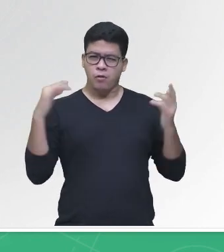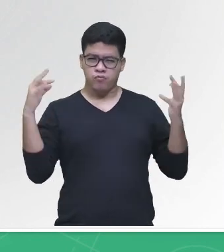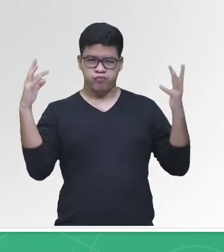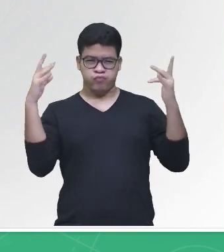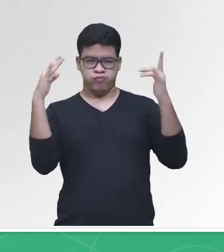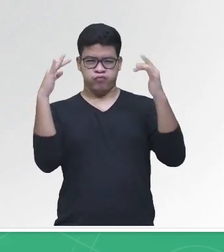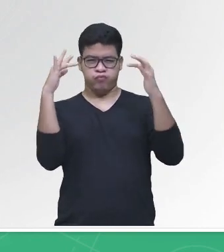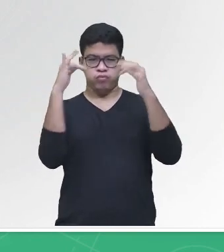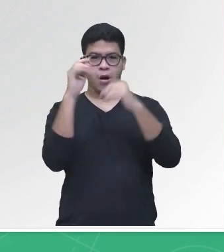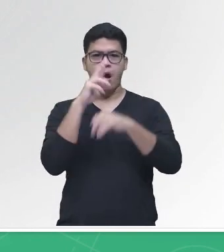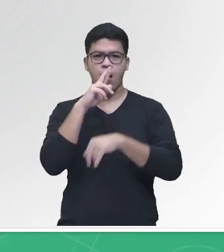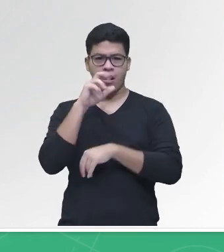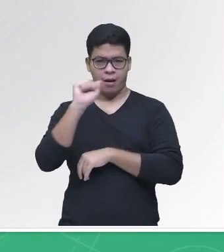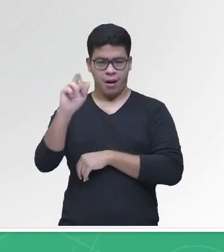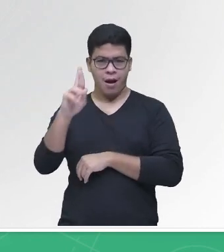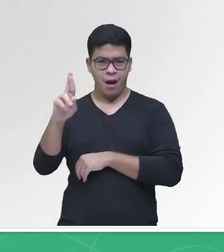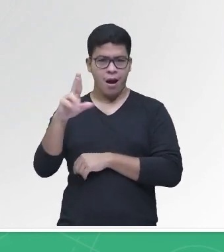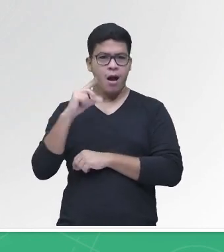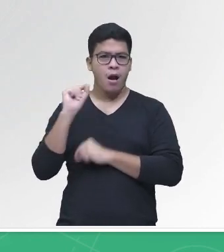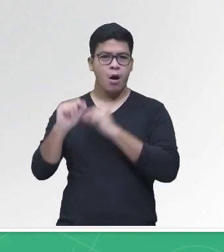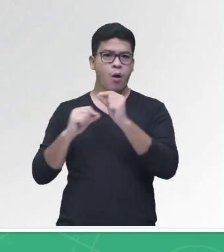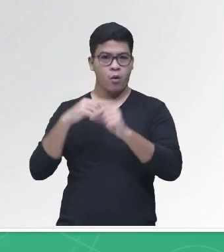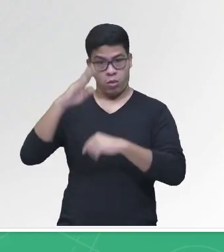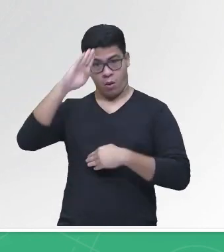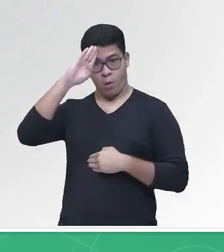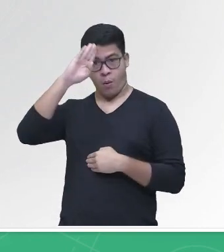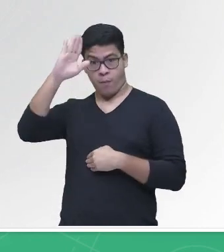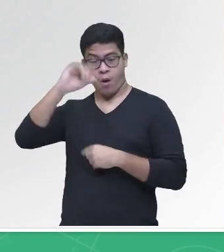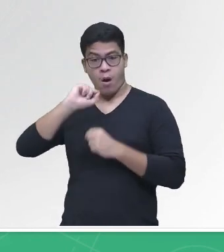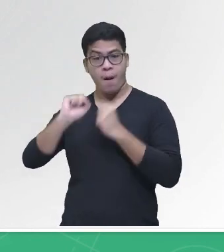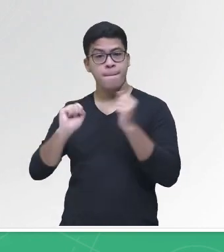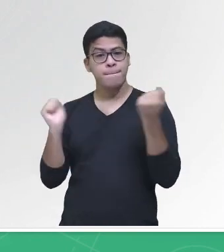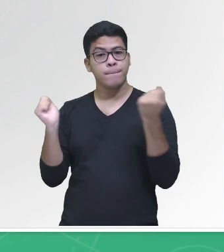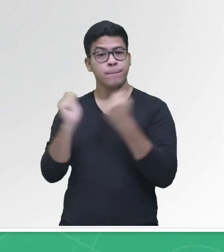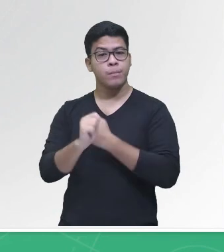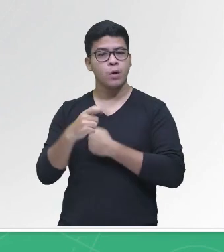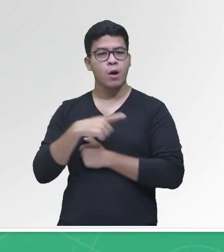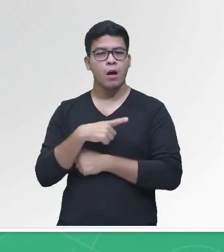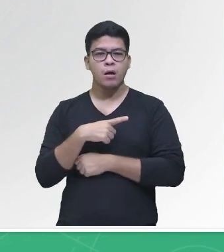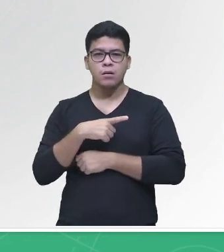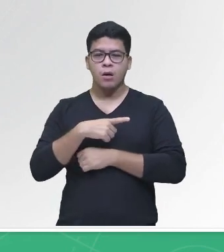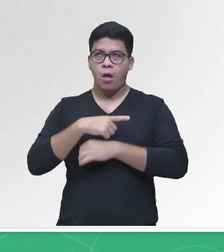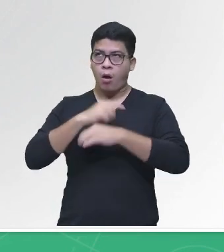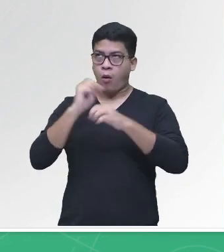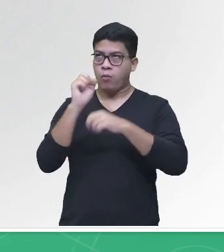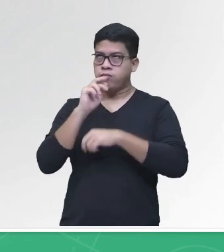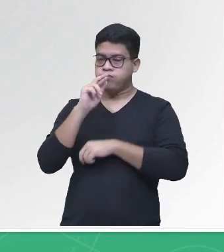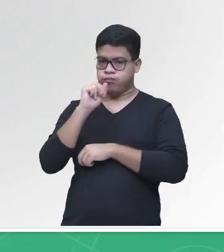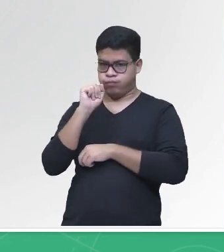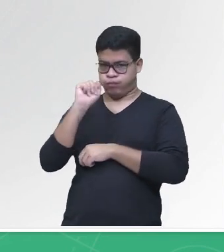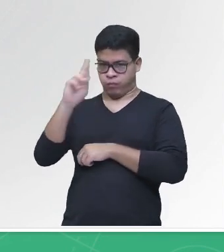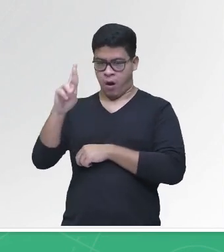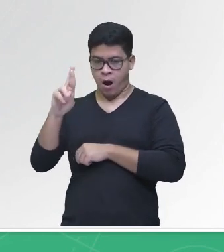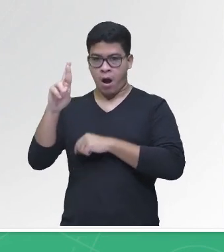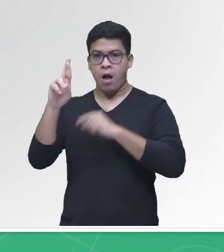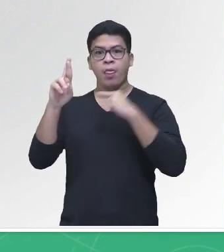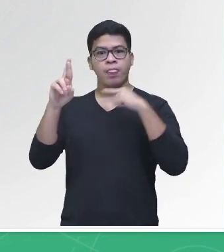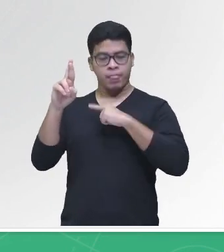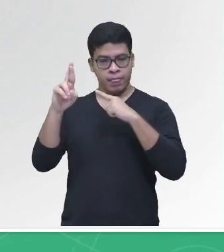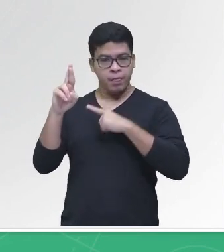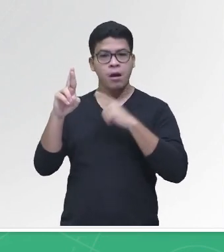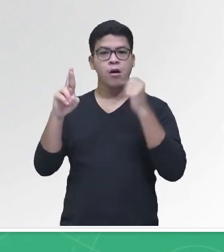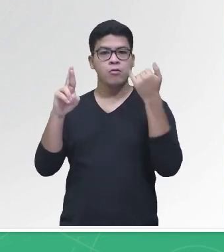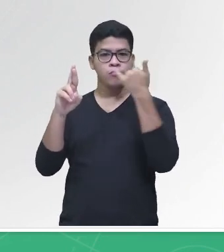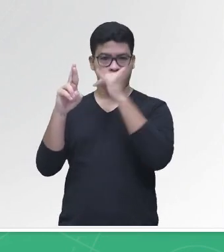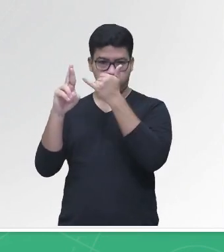fator determinante para que um corpo possa se eletrizar. Portanto, a escolha da